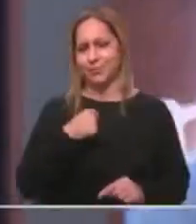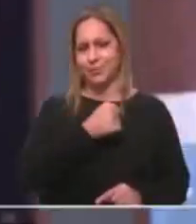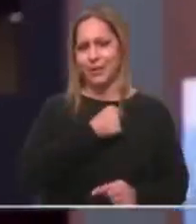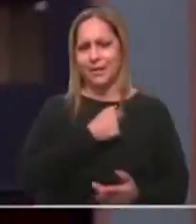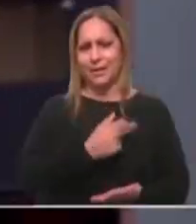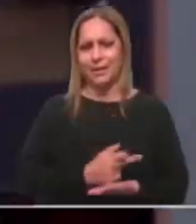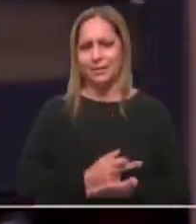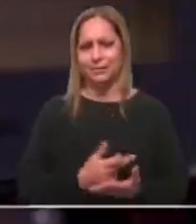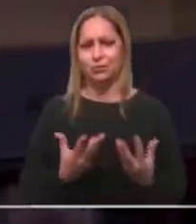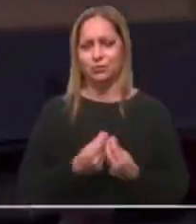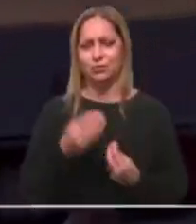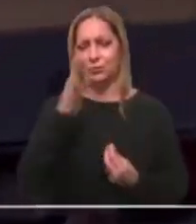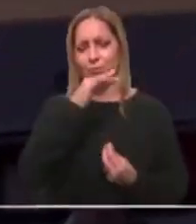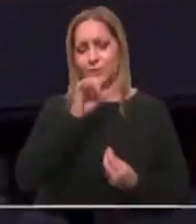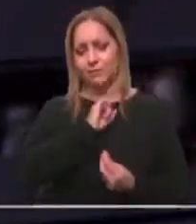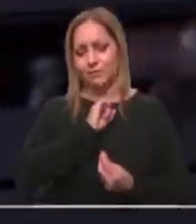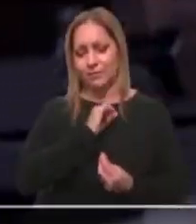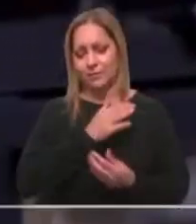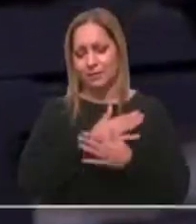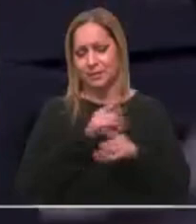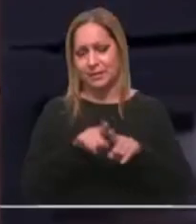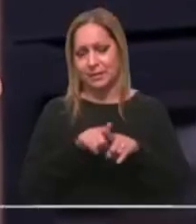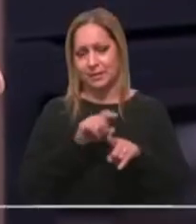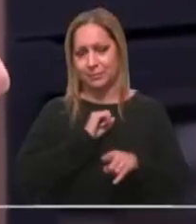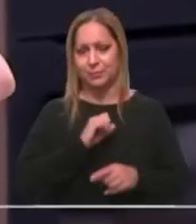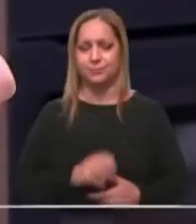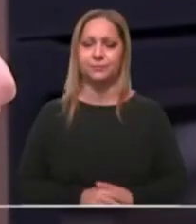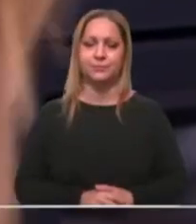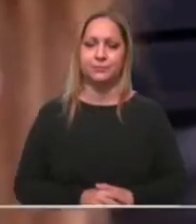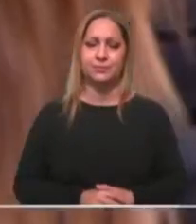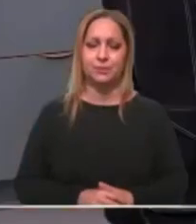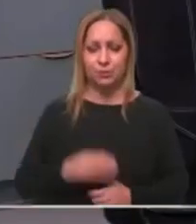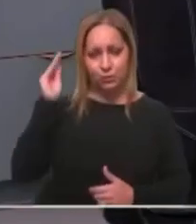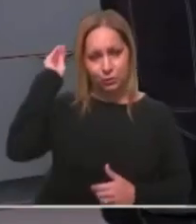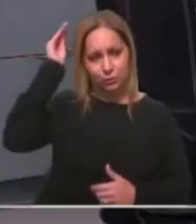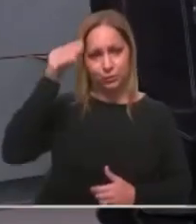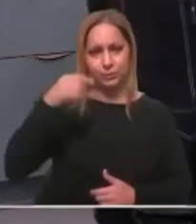com a minha família, com os meus irmãos. A família e com os teus animais. E os meus sobrinhos. Eu vou para Braga. Animais.